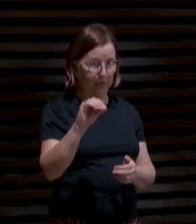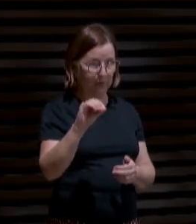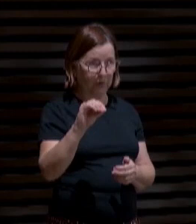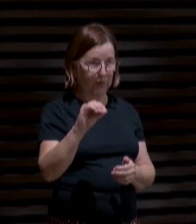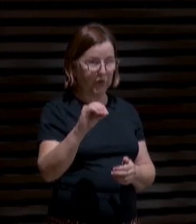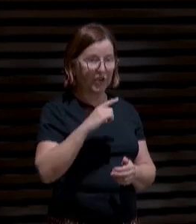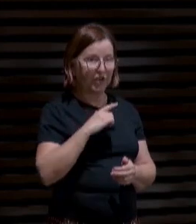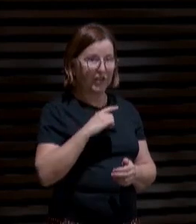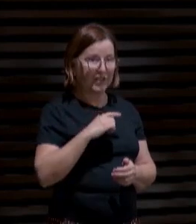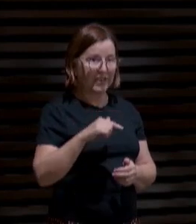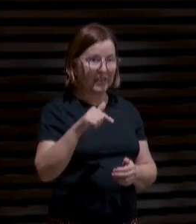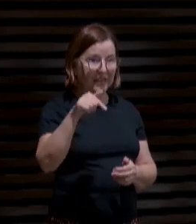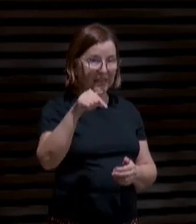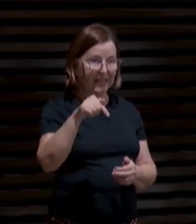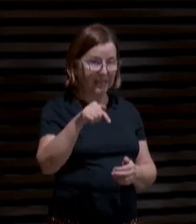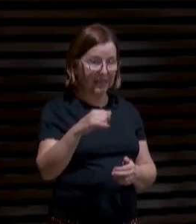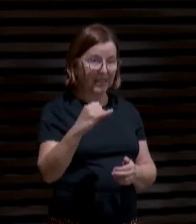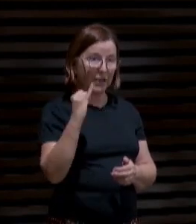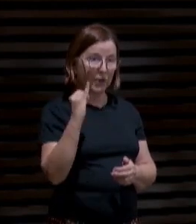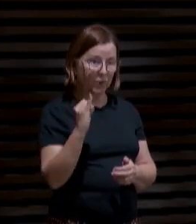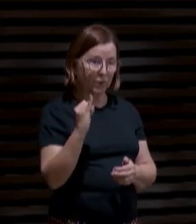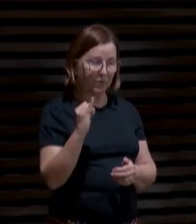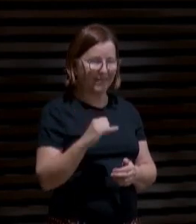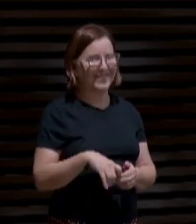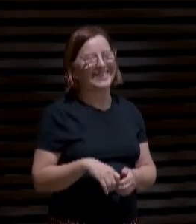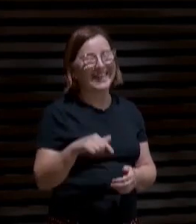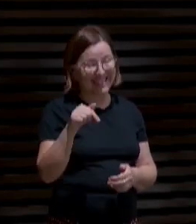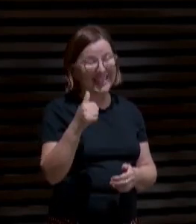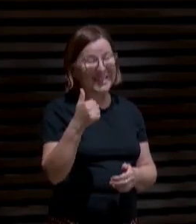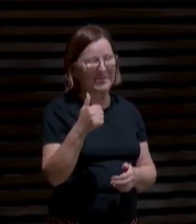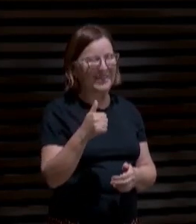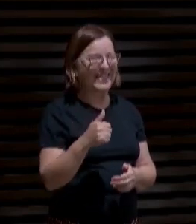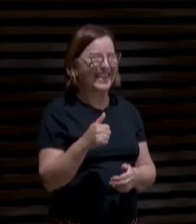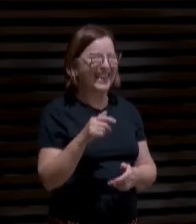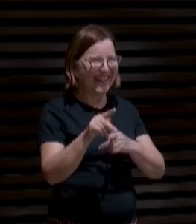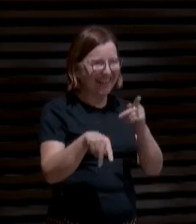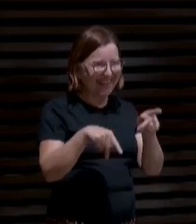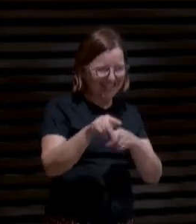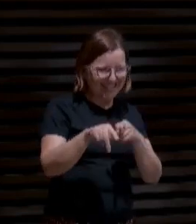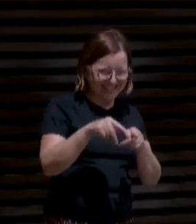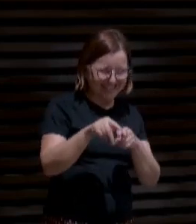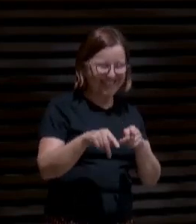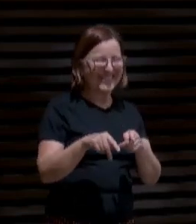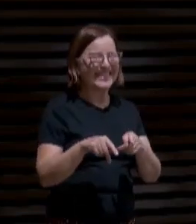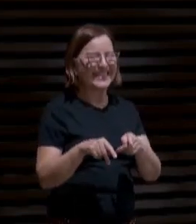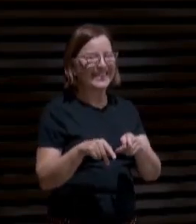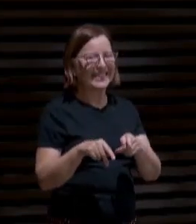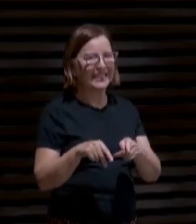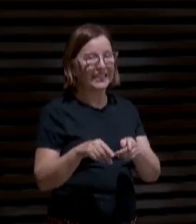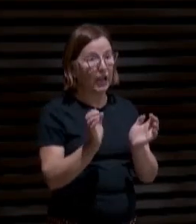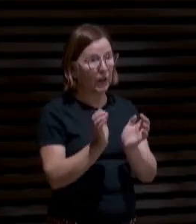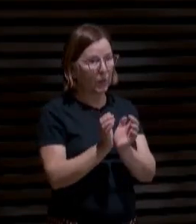O presidente mais 70. Alguns dizem 71, outros dizem 70. Mas era um